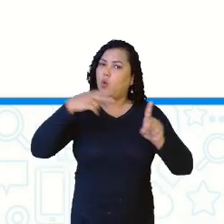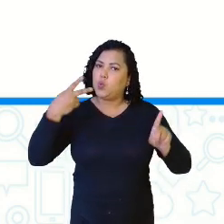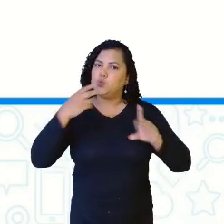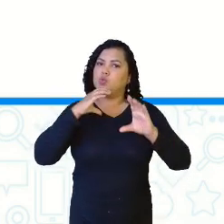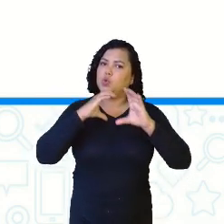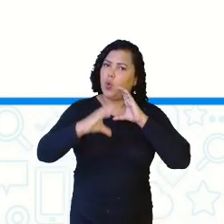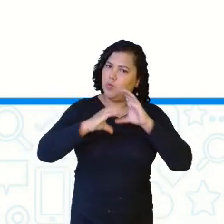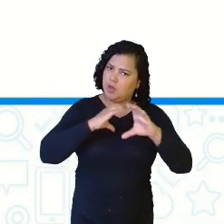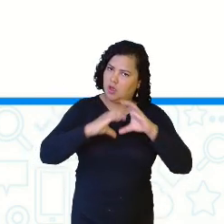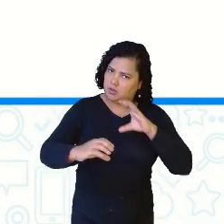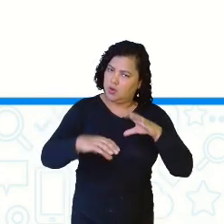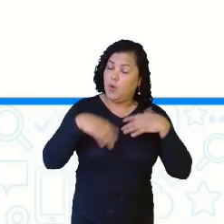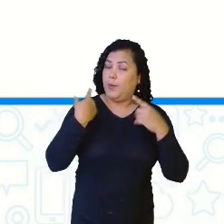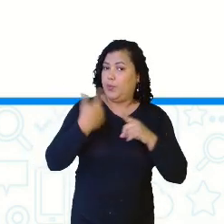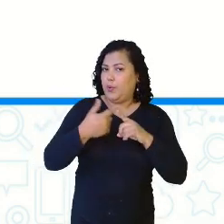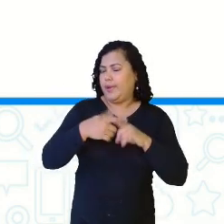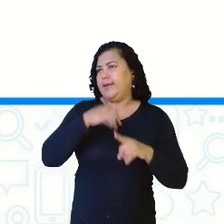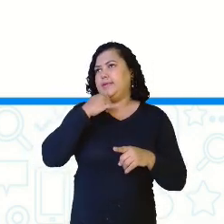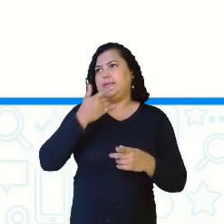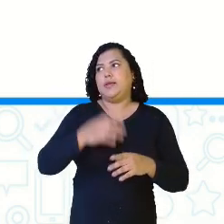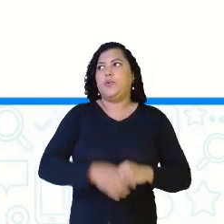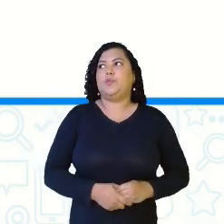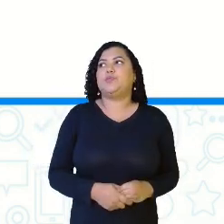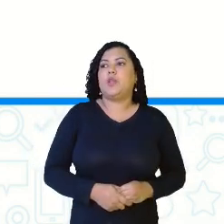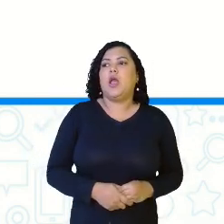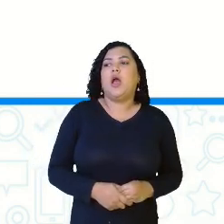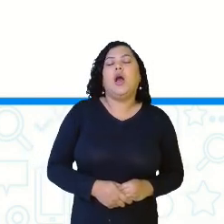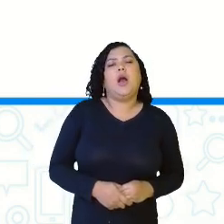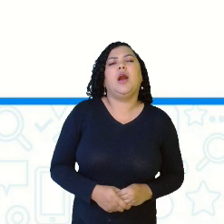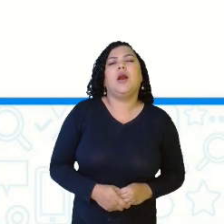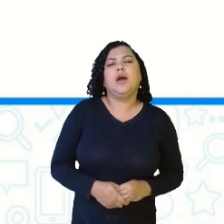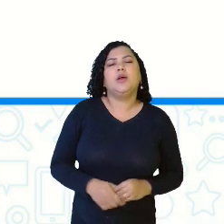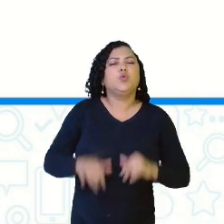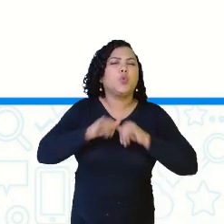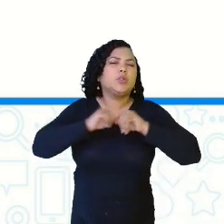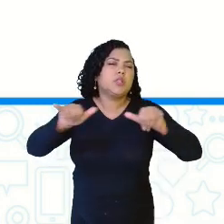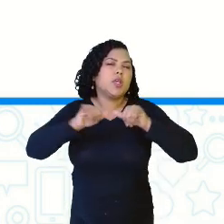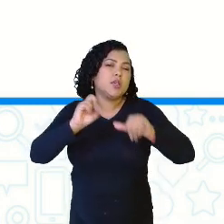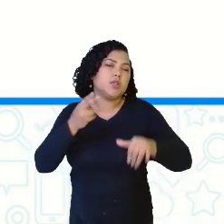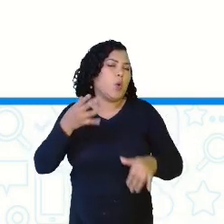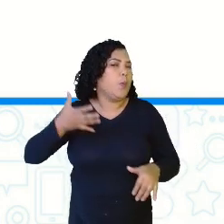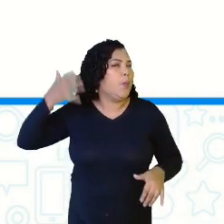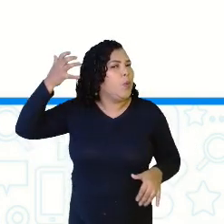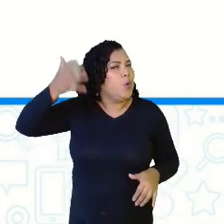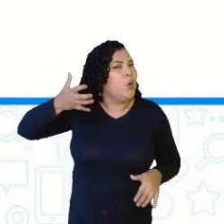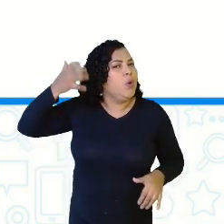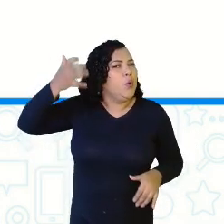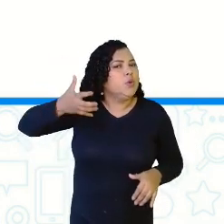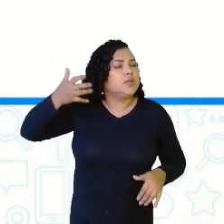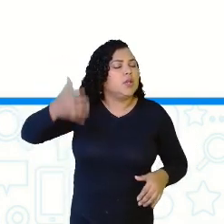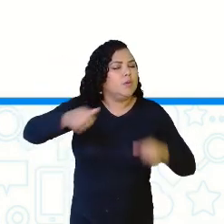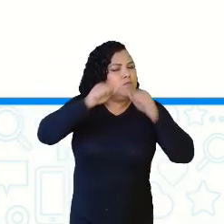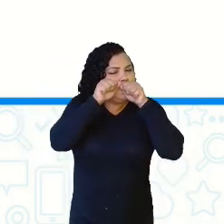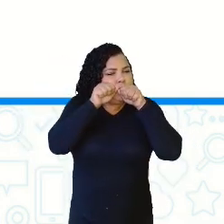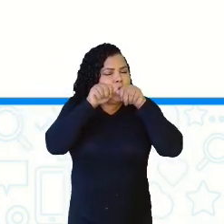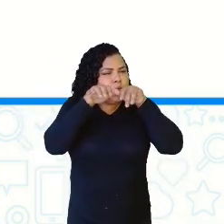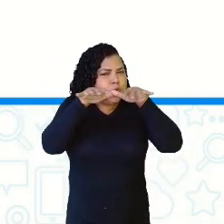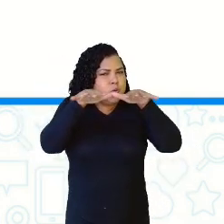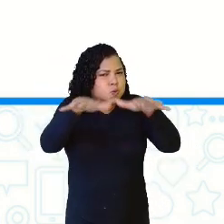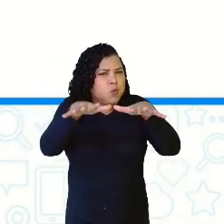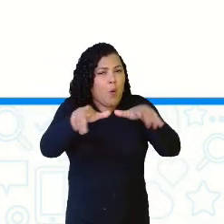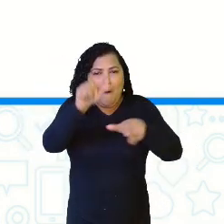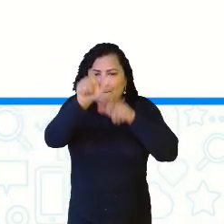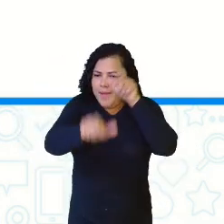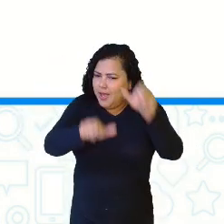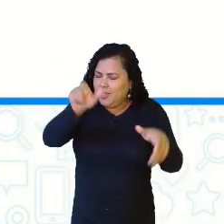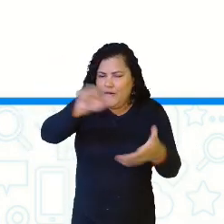quando a notícia, a música está sendo transmitida, ela está sendo transmitida para várias pessoas ao mesmo